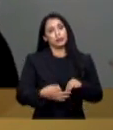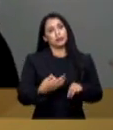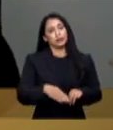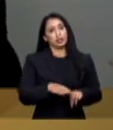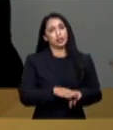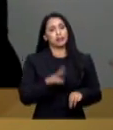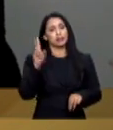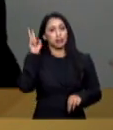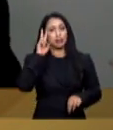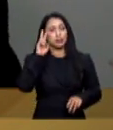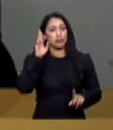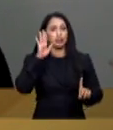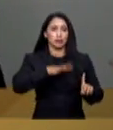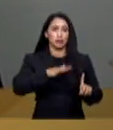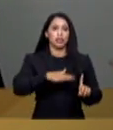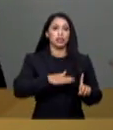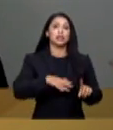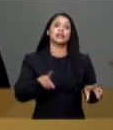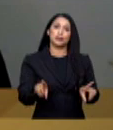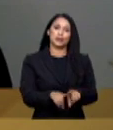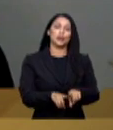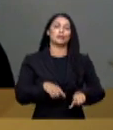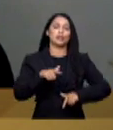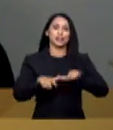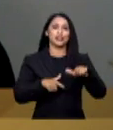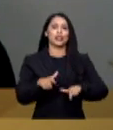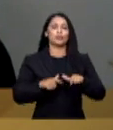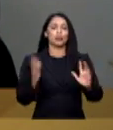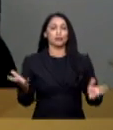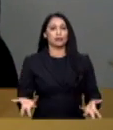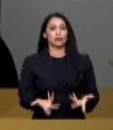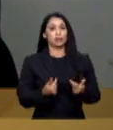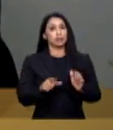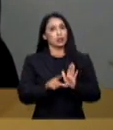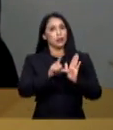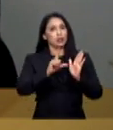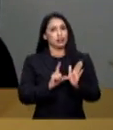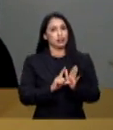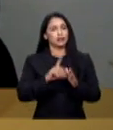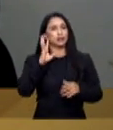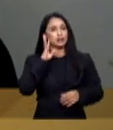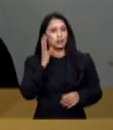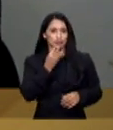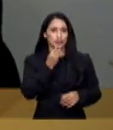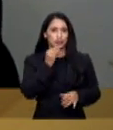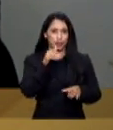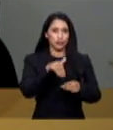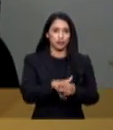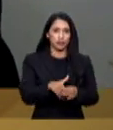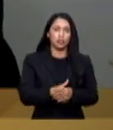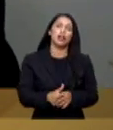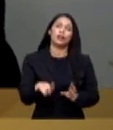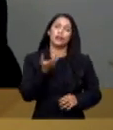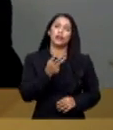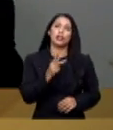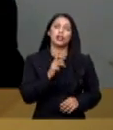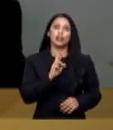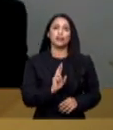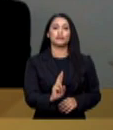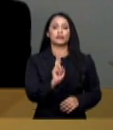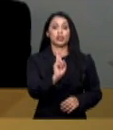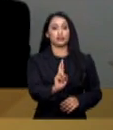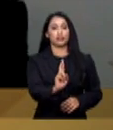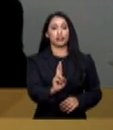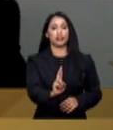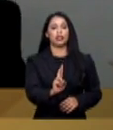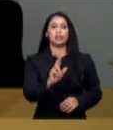todos nós e homenageado também por essa obra. Então, antes do voto do ministro Dias Toffoli, eu queria fazer essa referência, vou votar